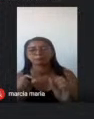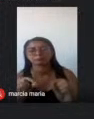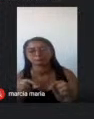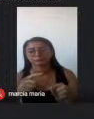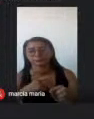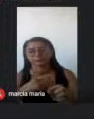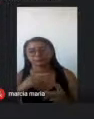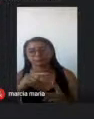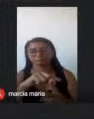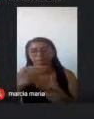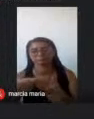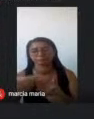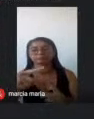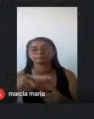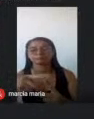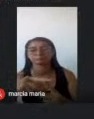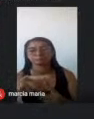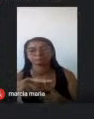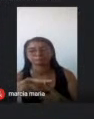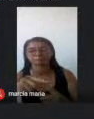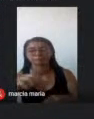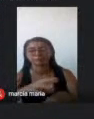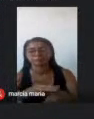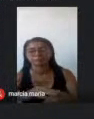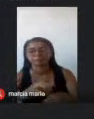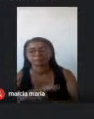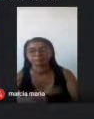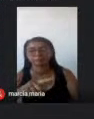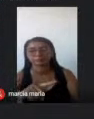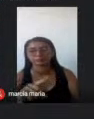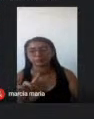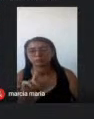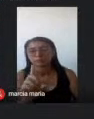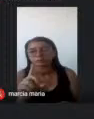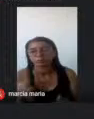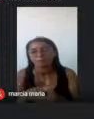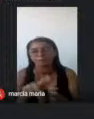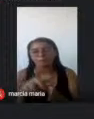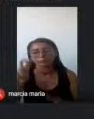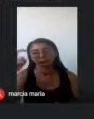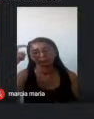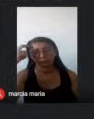vai tentar entender o porquê não é só a questão cultural. A gente também